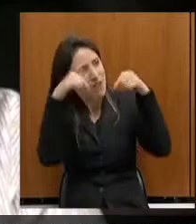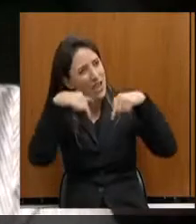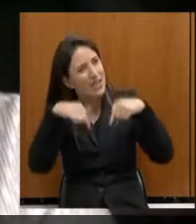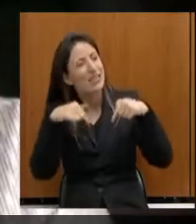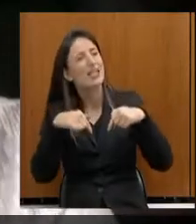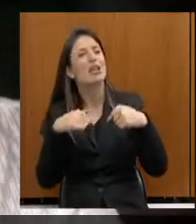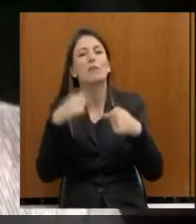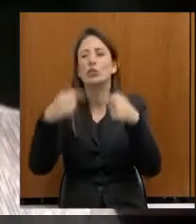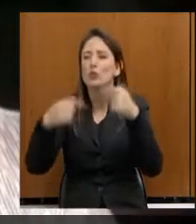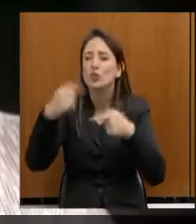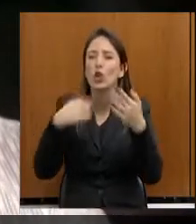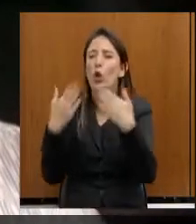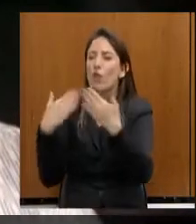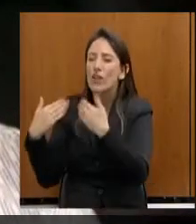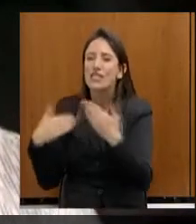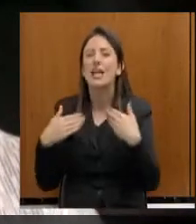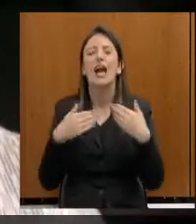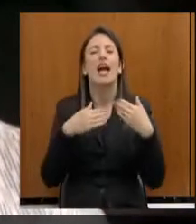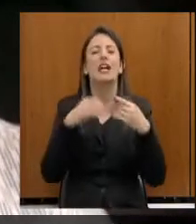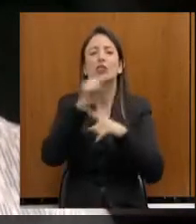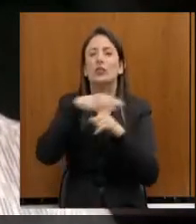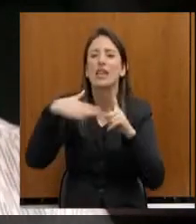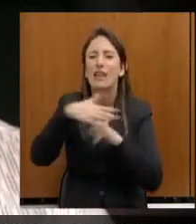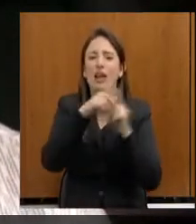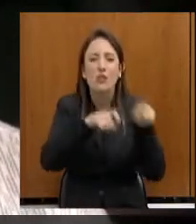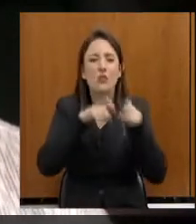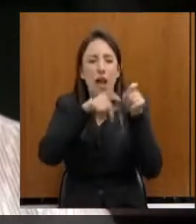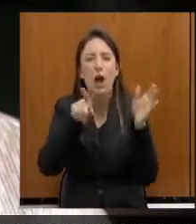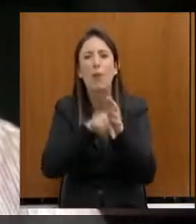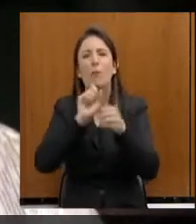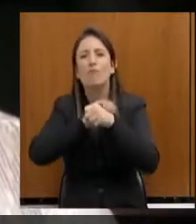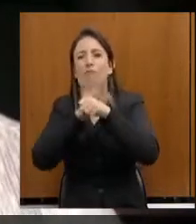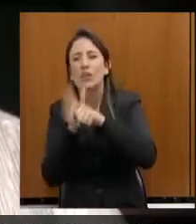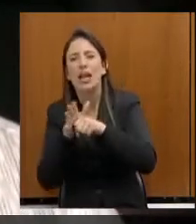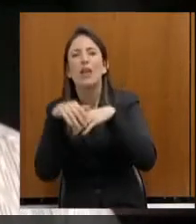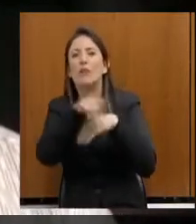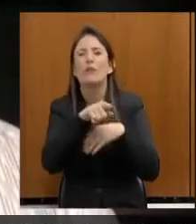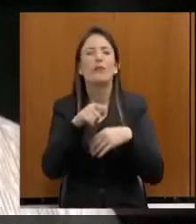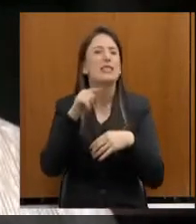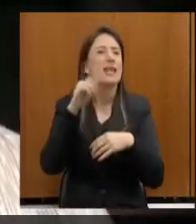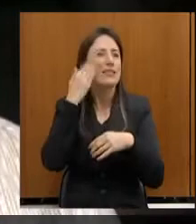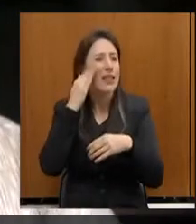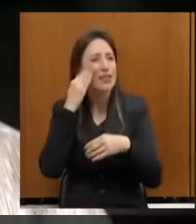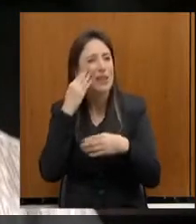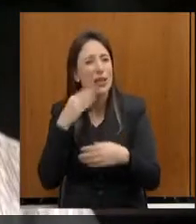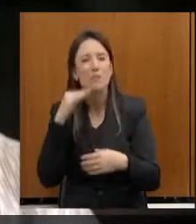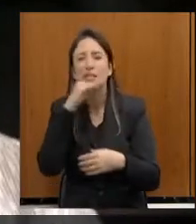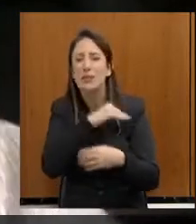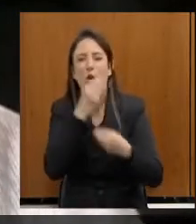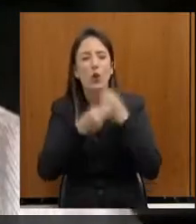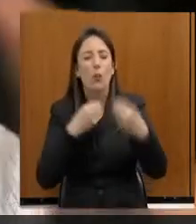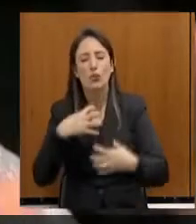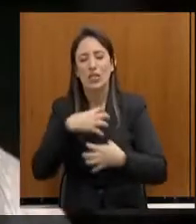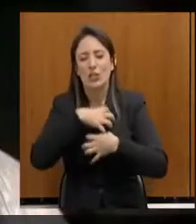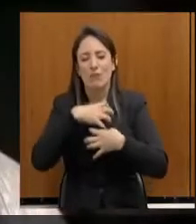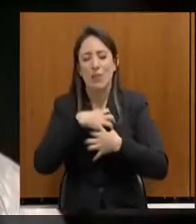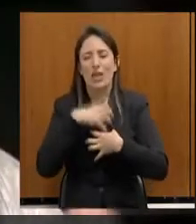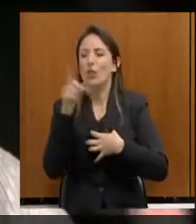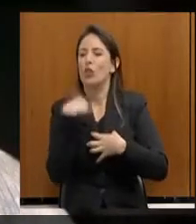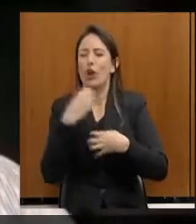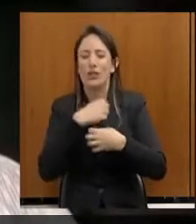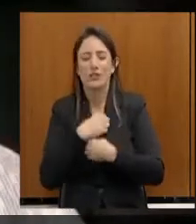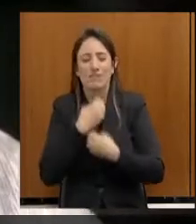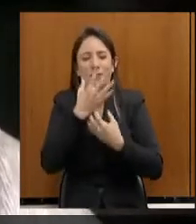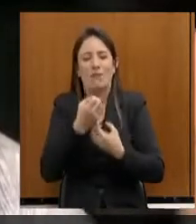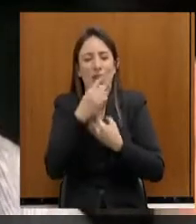Rural meio rural de Montes Claros Que proposta se sentir os sentimentos que está aqui dentro dos nossos corações EA vontade que nós temos de